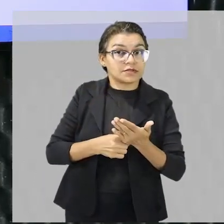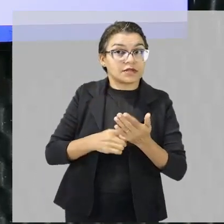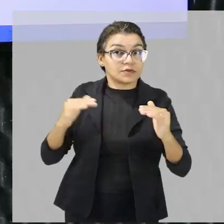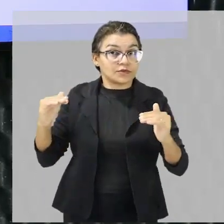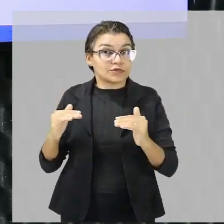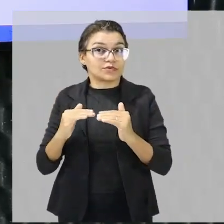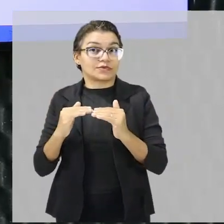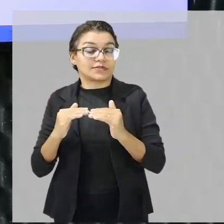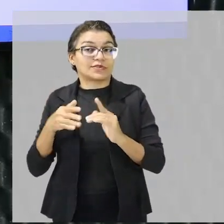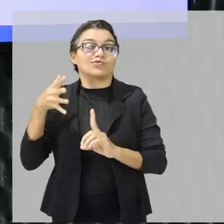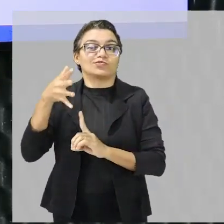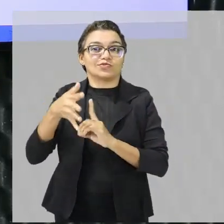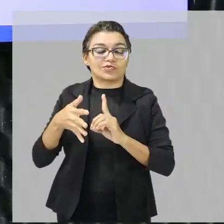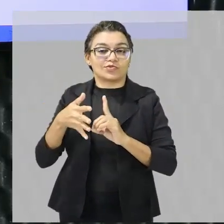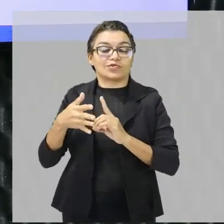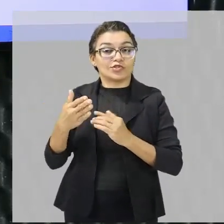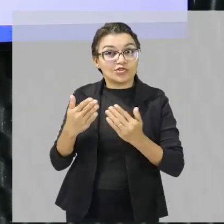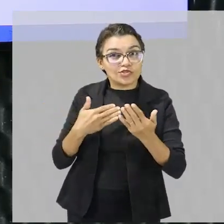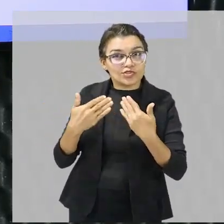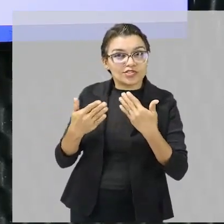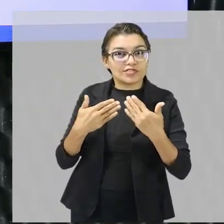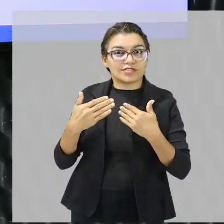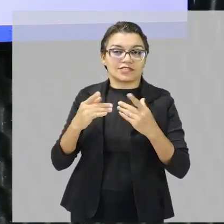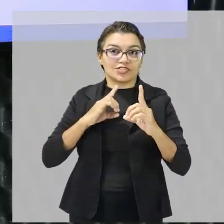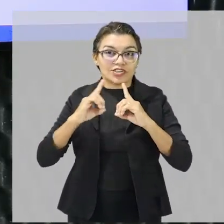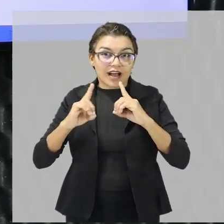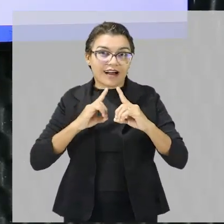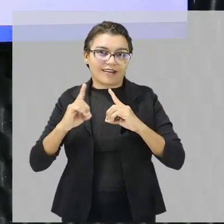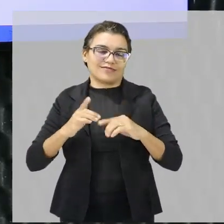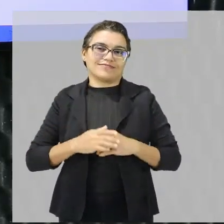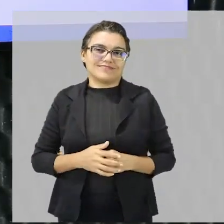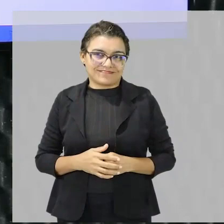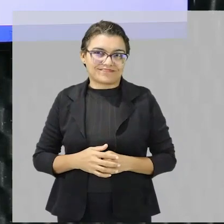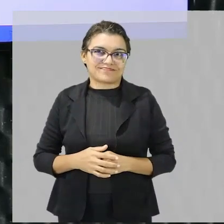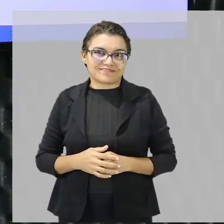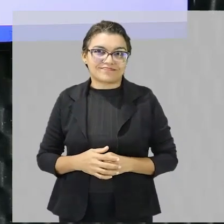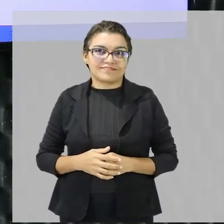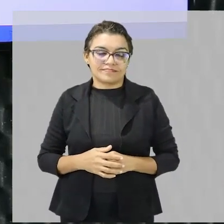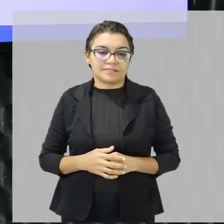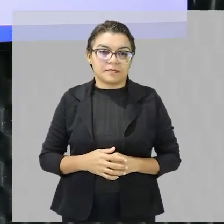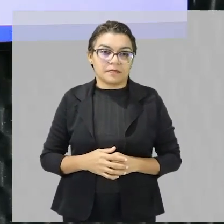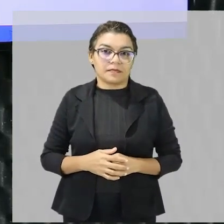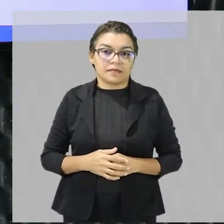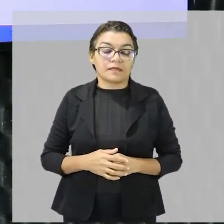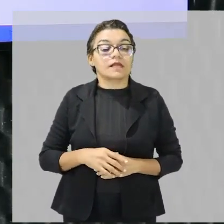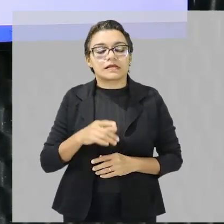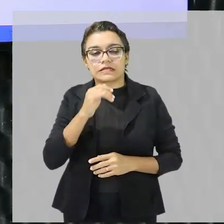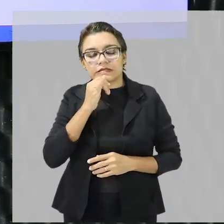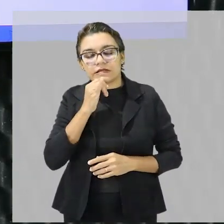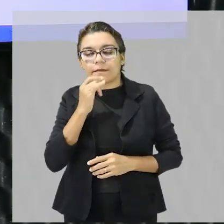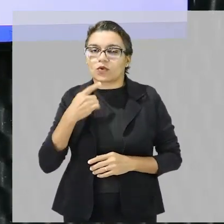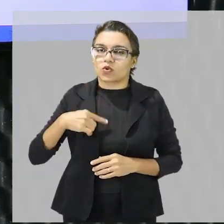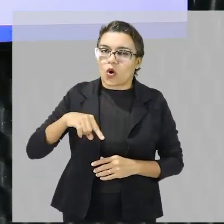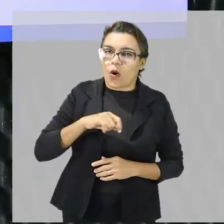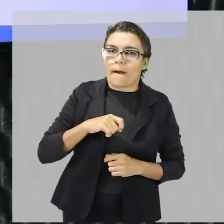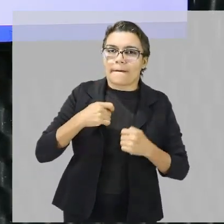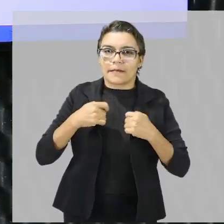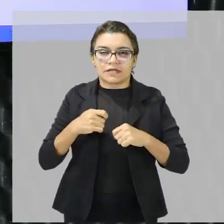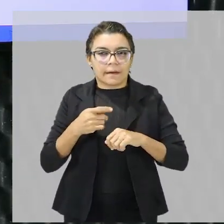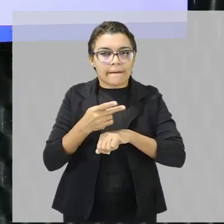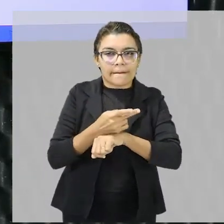do diálogo, ok? Então sempre a gente vai buscar coisas que falem dentro desta